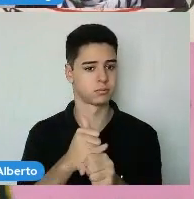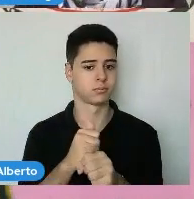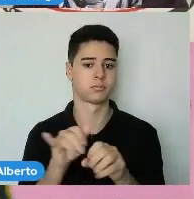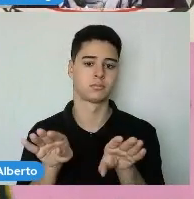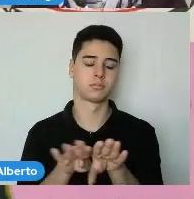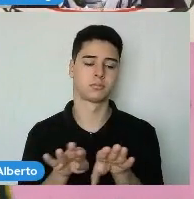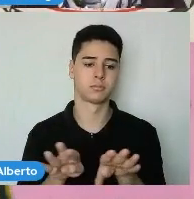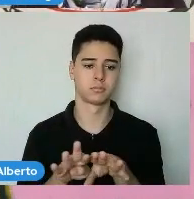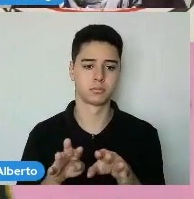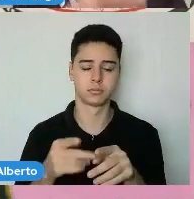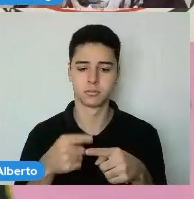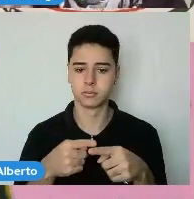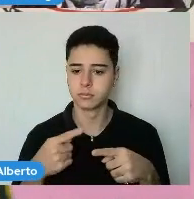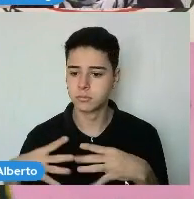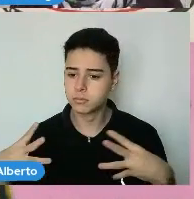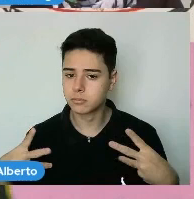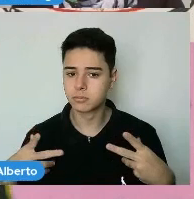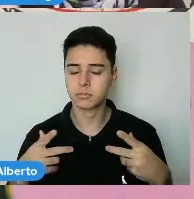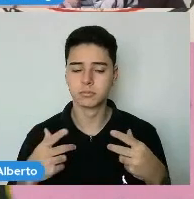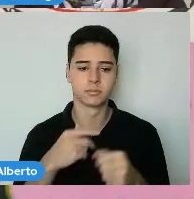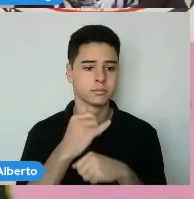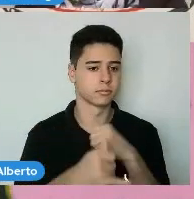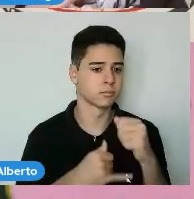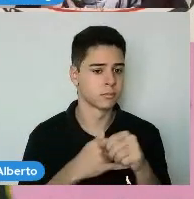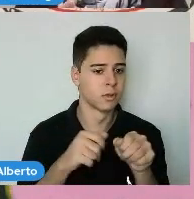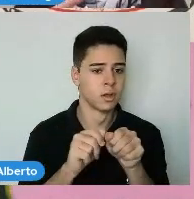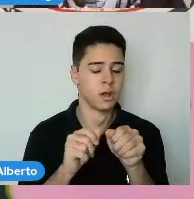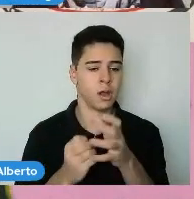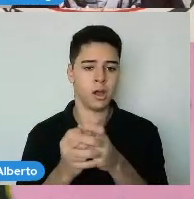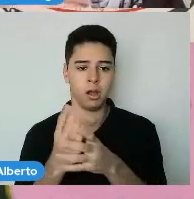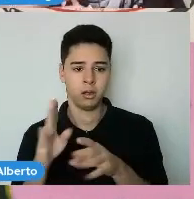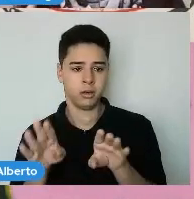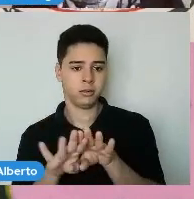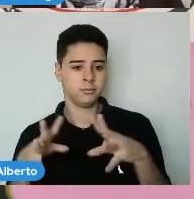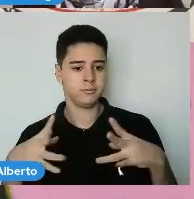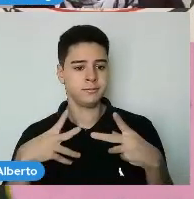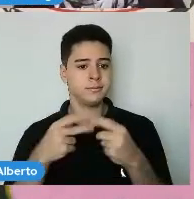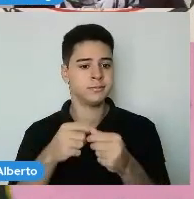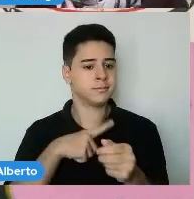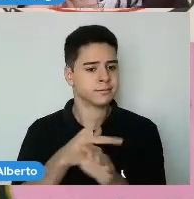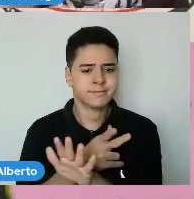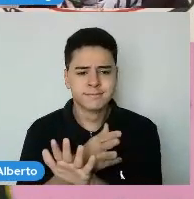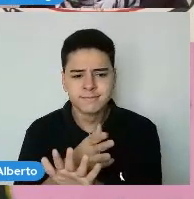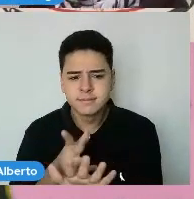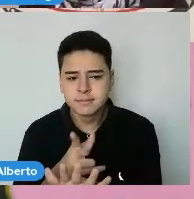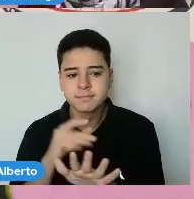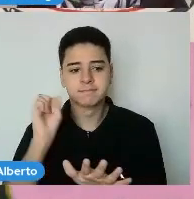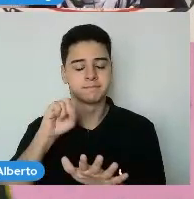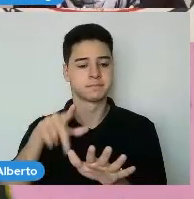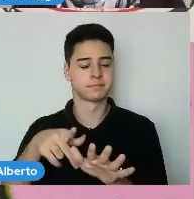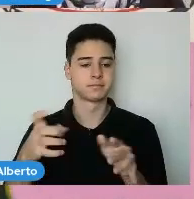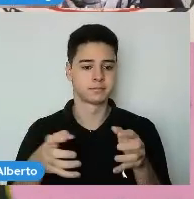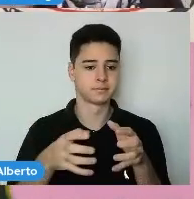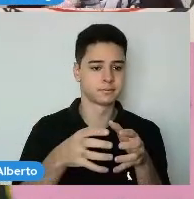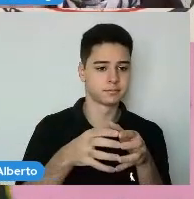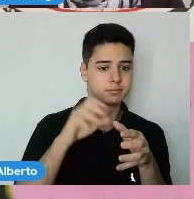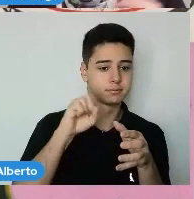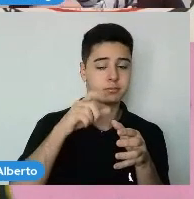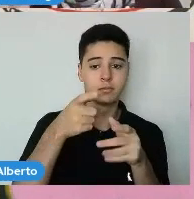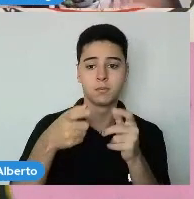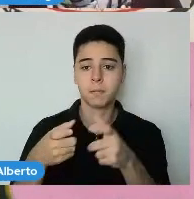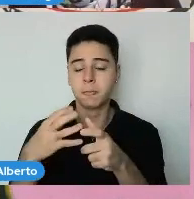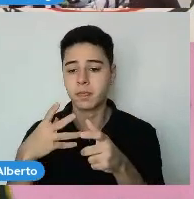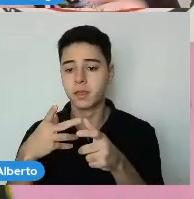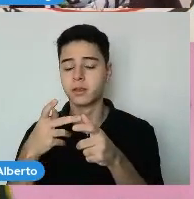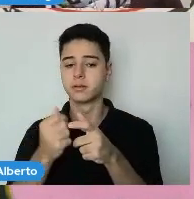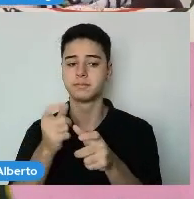internet. E pode ser uma obra individual, mas também tem vários exemplos de obras coletivas onde a autoria